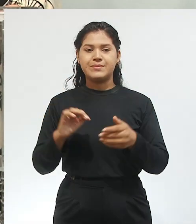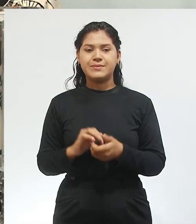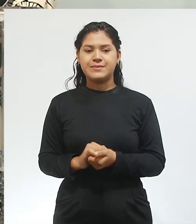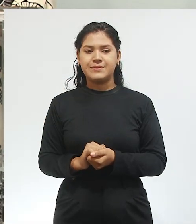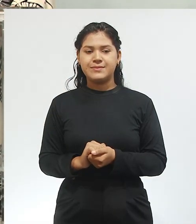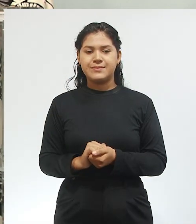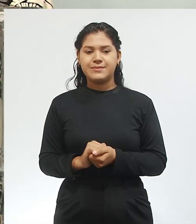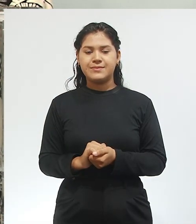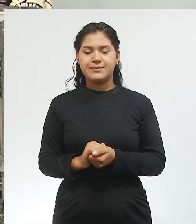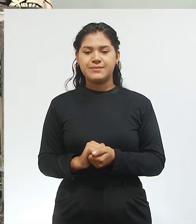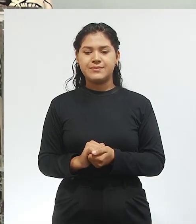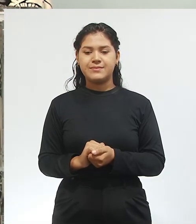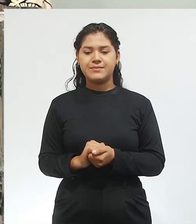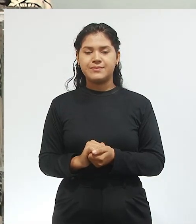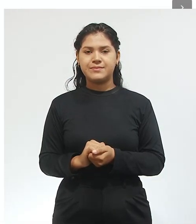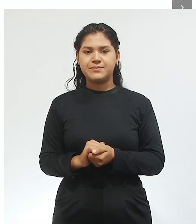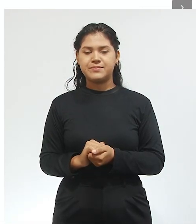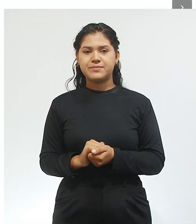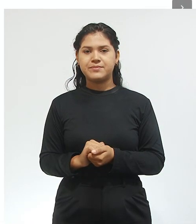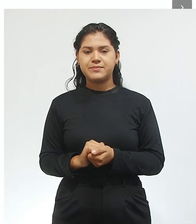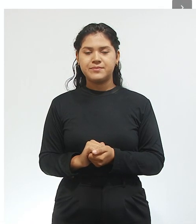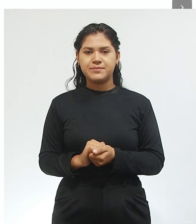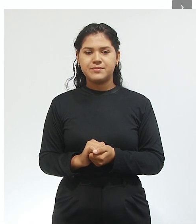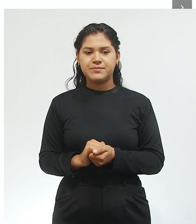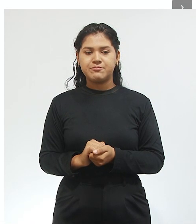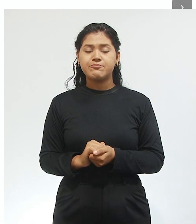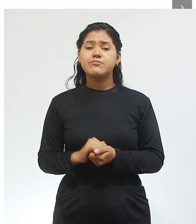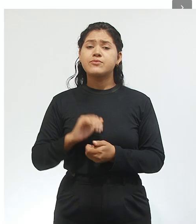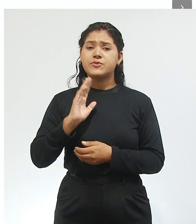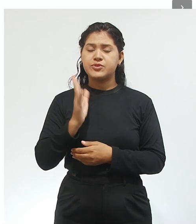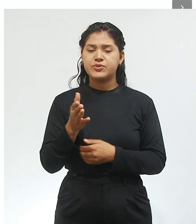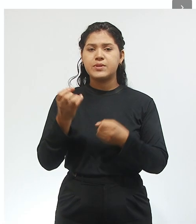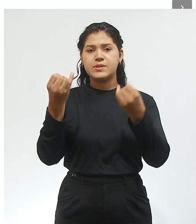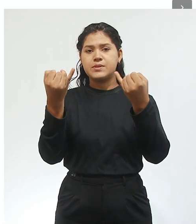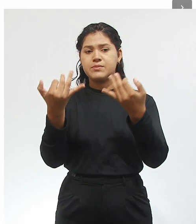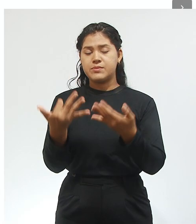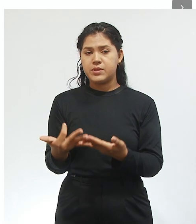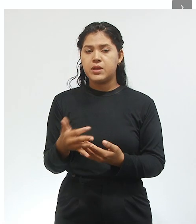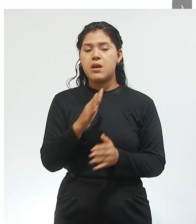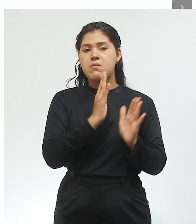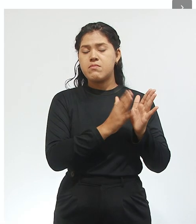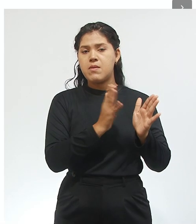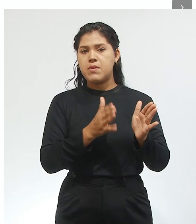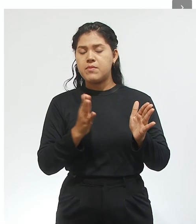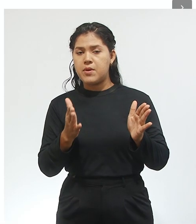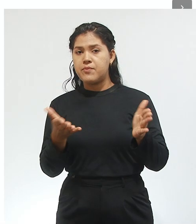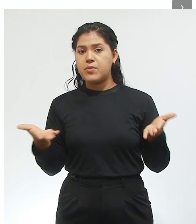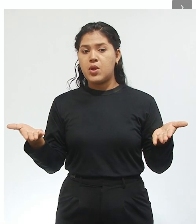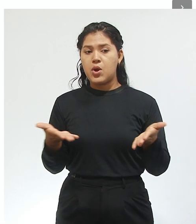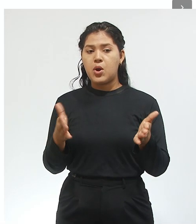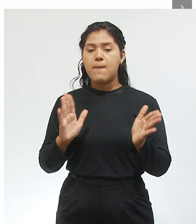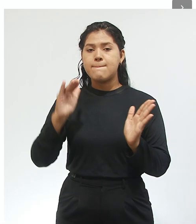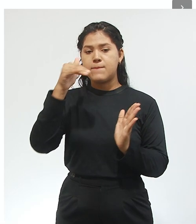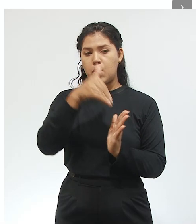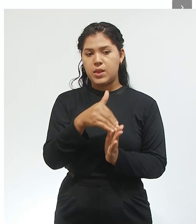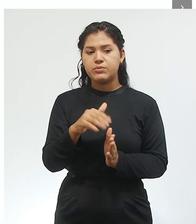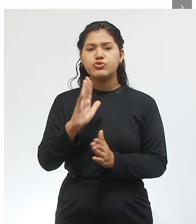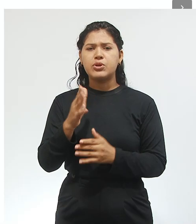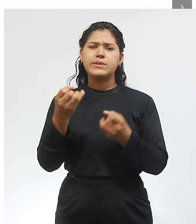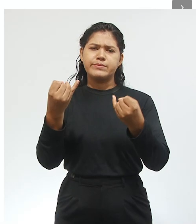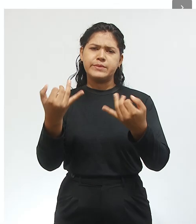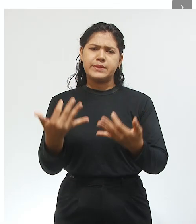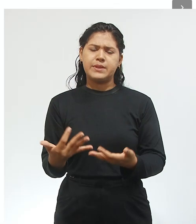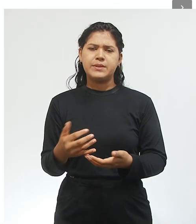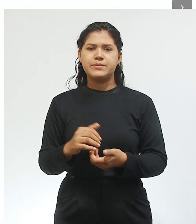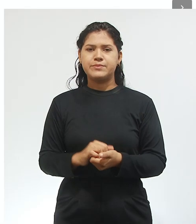ok? E aí a gente vai ver... Bom, aqui eu já falei sobre todos eles, então a gente pode pular